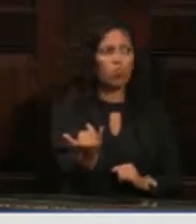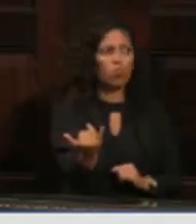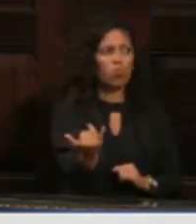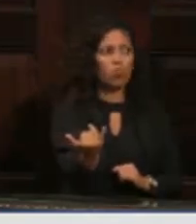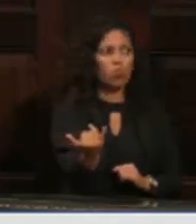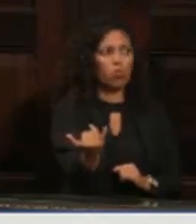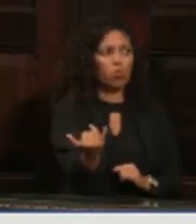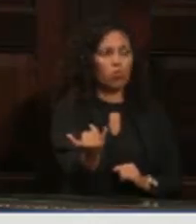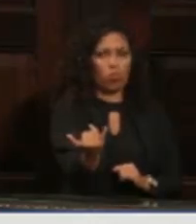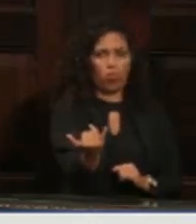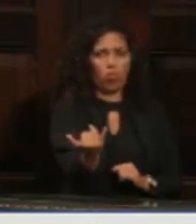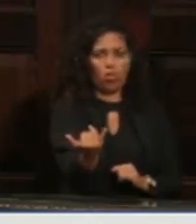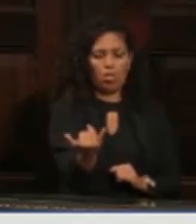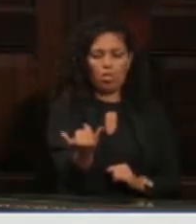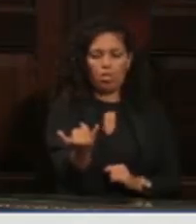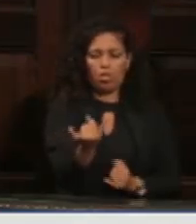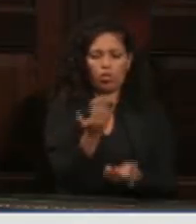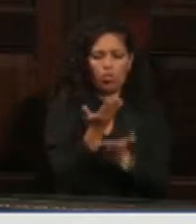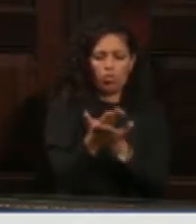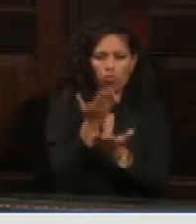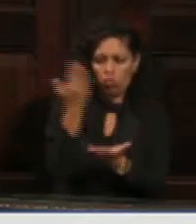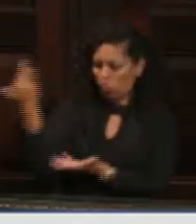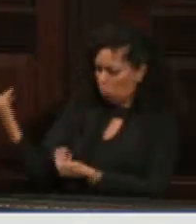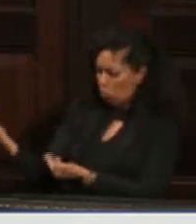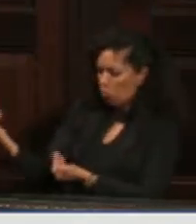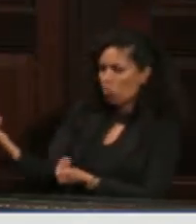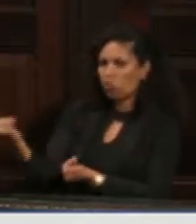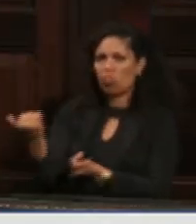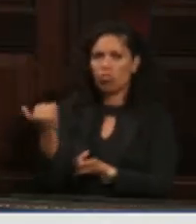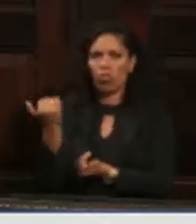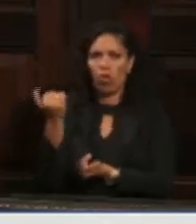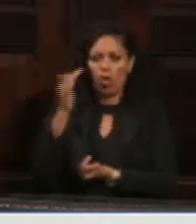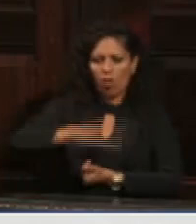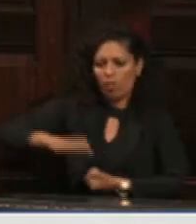pedindo não só que os alunos e profissionais da educação perfilados